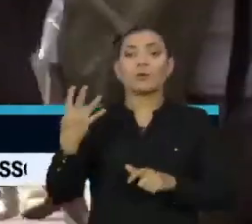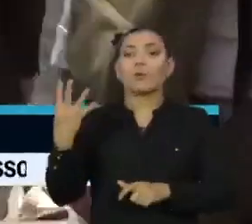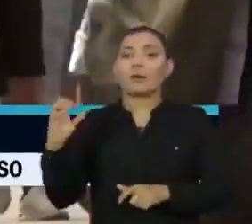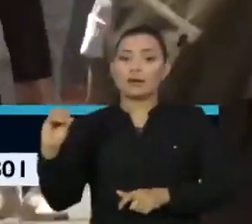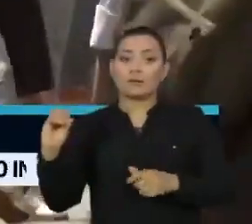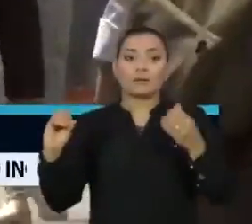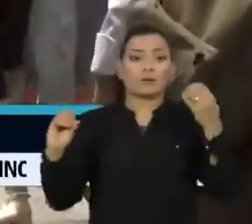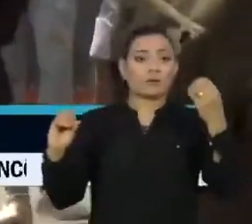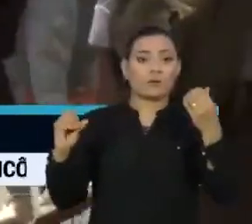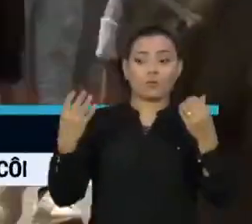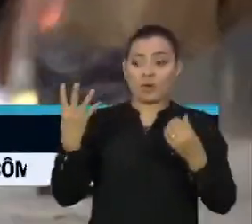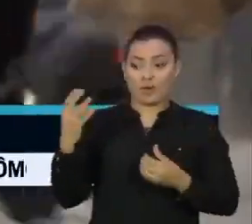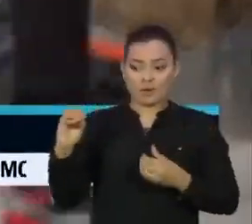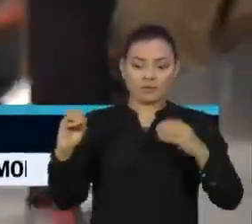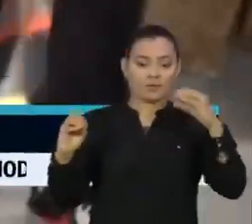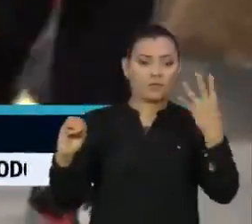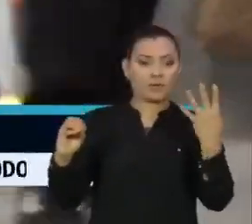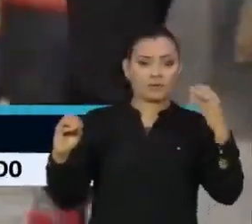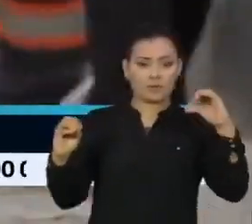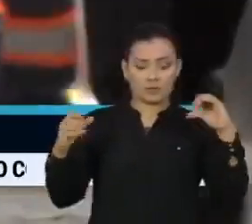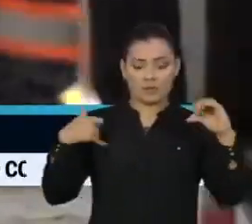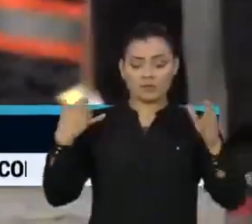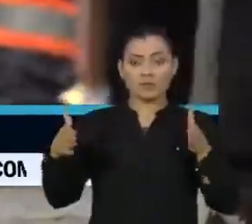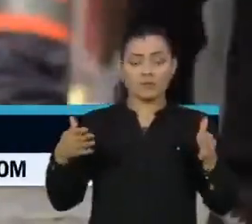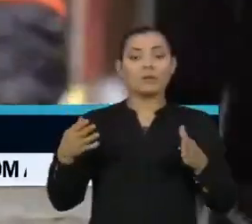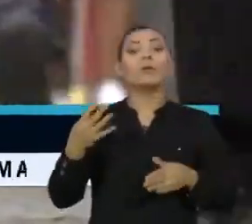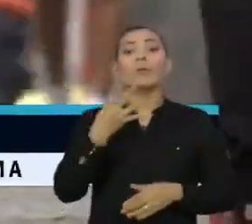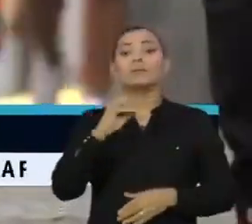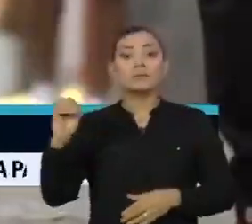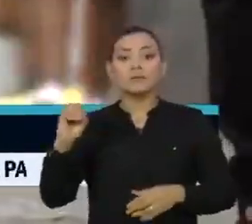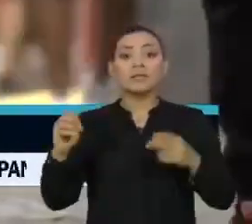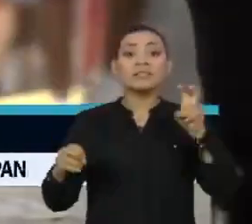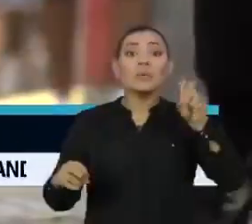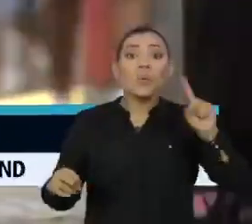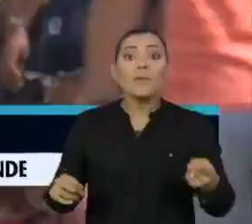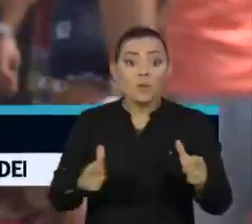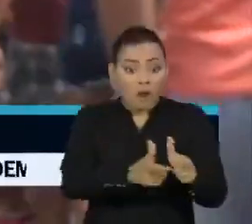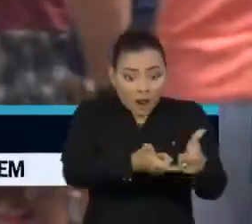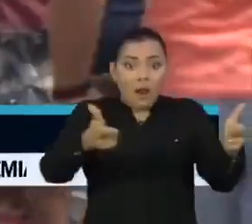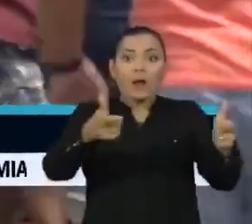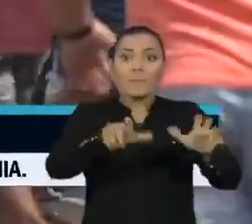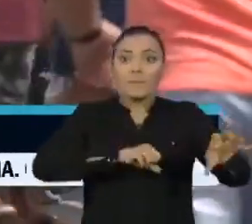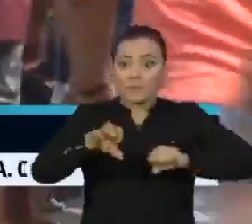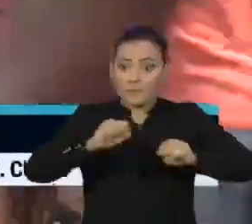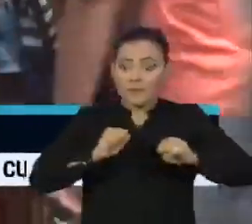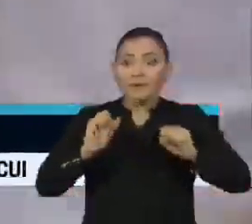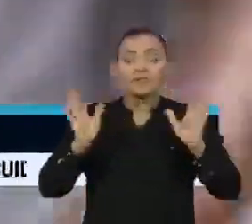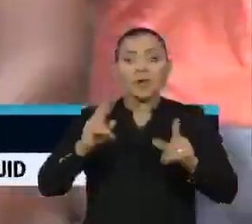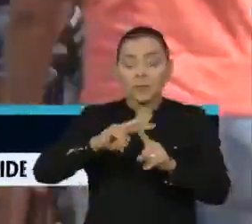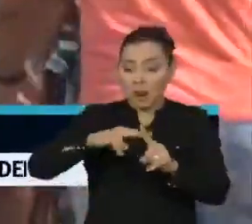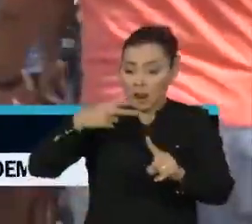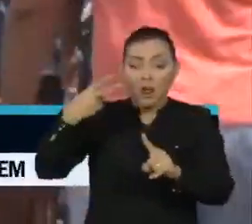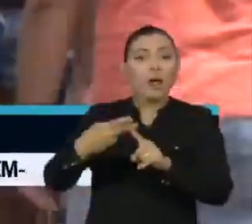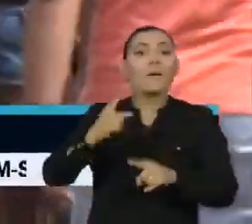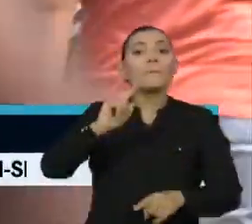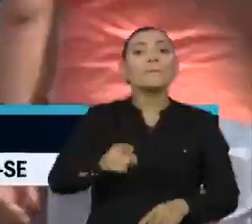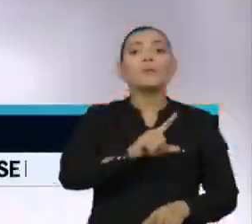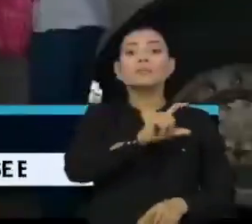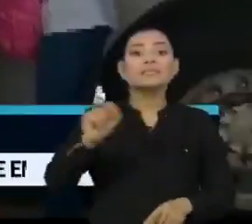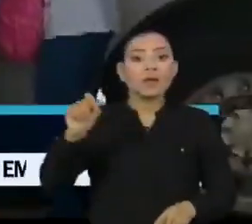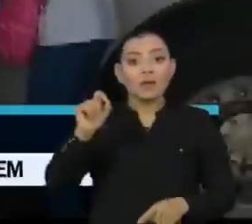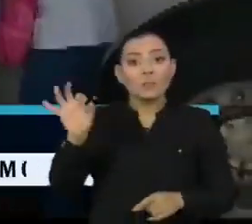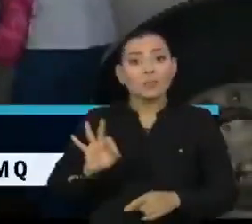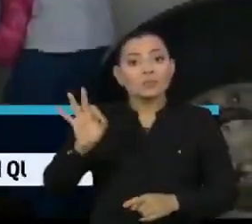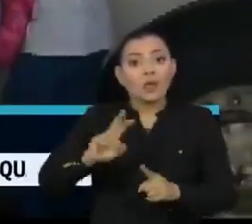e 49 anos passou de 400 para 5 mil nos últimos 3 meses. Isso significa um aumento de mais de